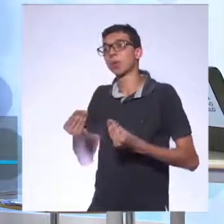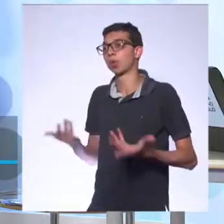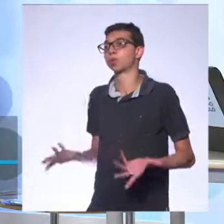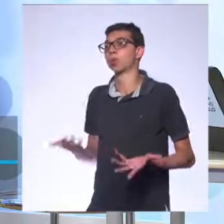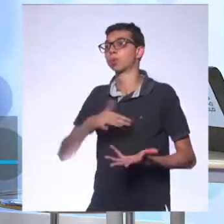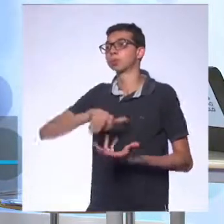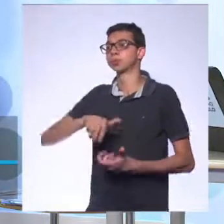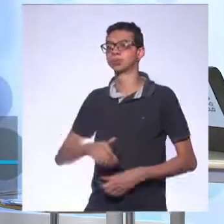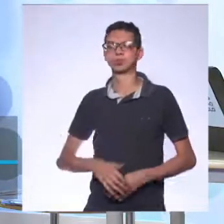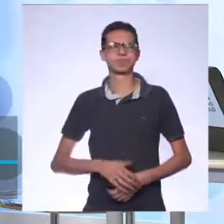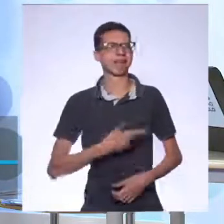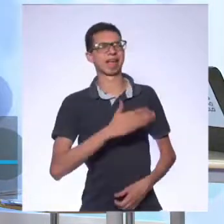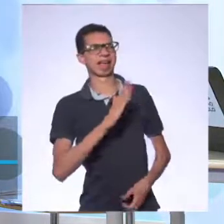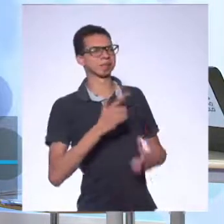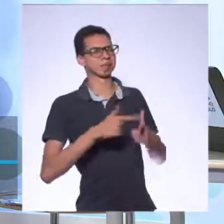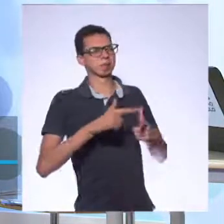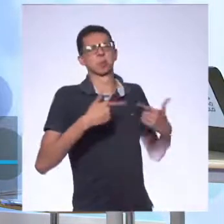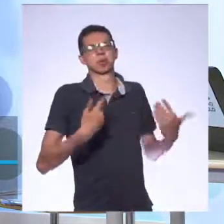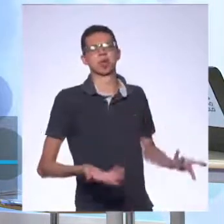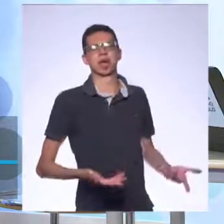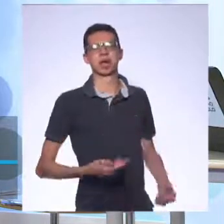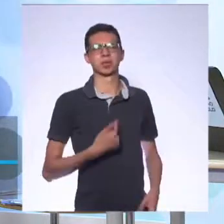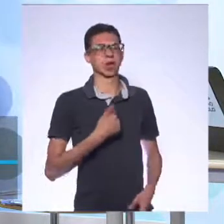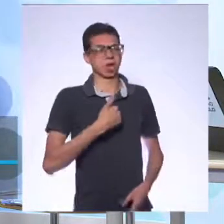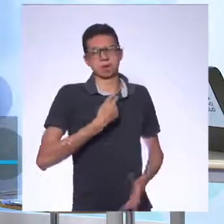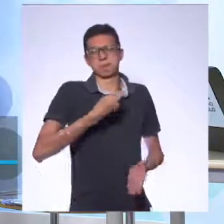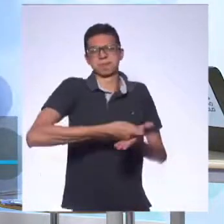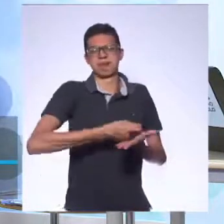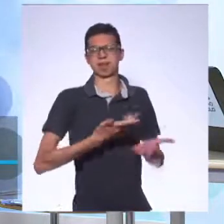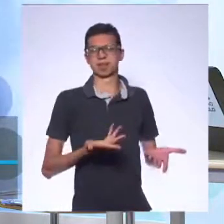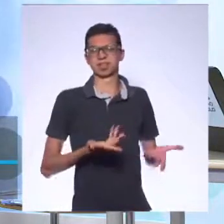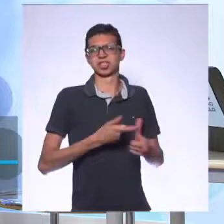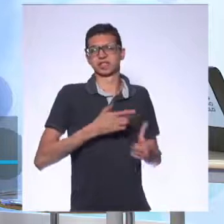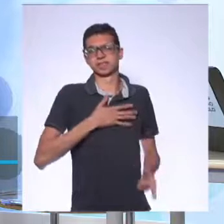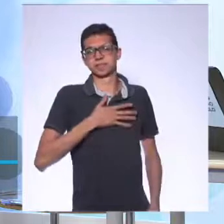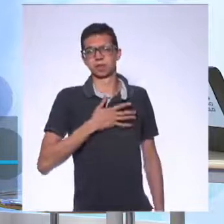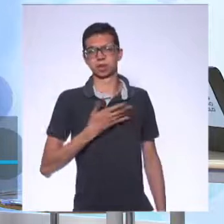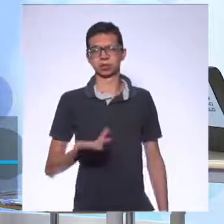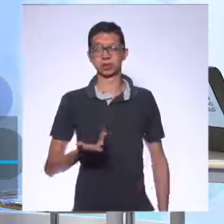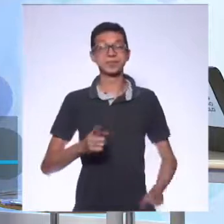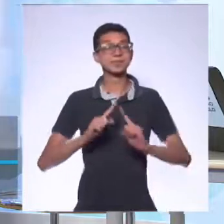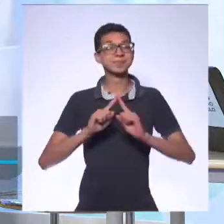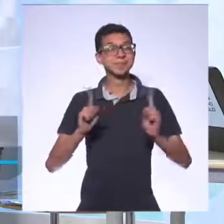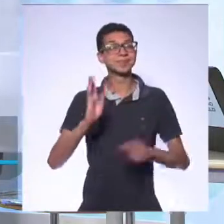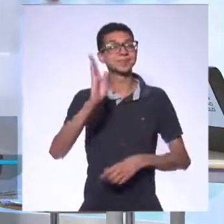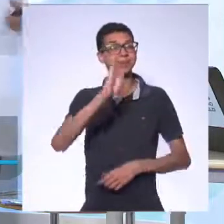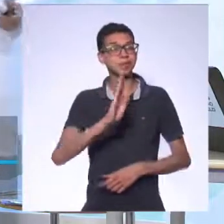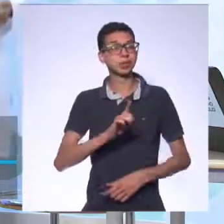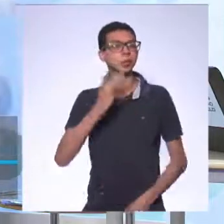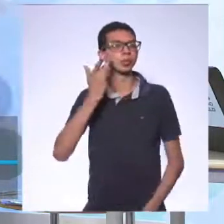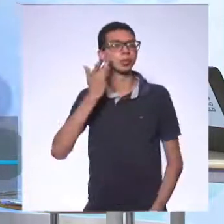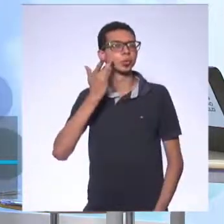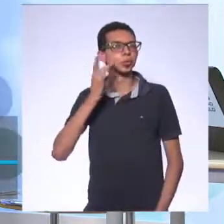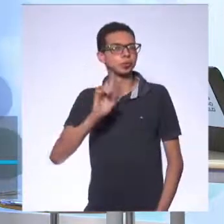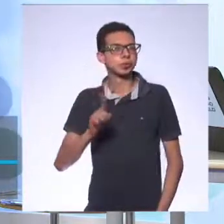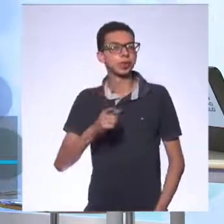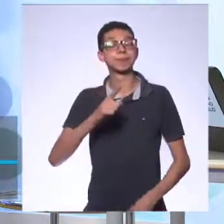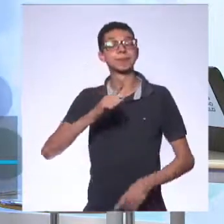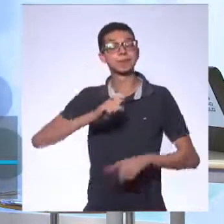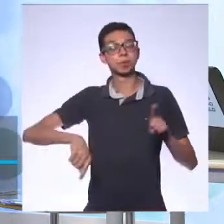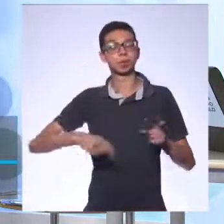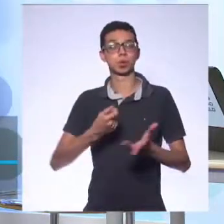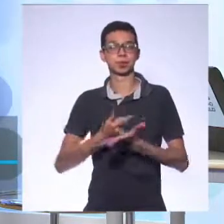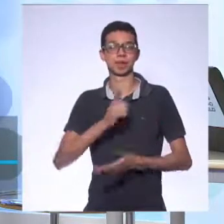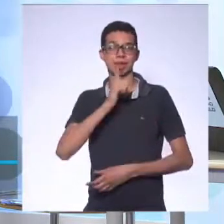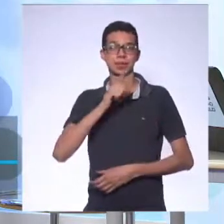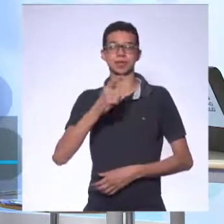ele não percebe? Que a conta de água, na verdade, no Brasil, por lei, é proibido cobrar por água. Tá? Se você comprar um caminhão-pipa de água, você vai ver que só vem a nota